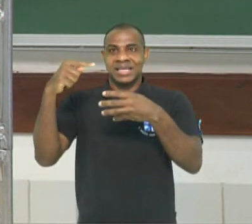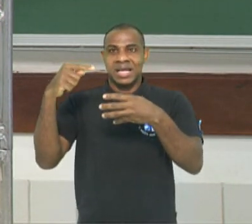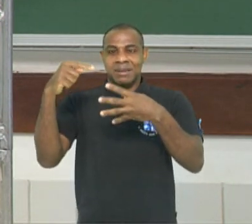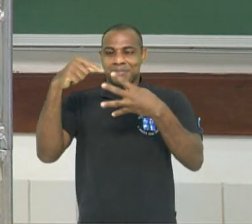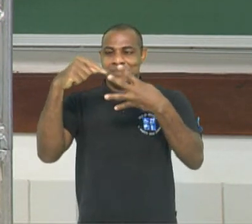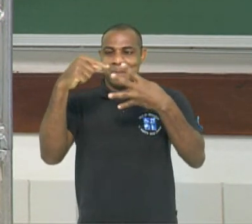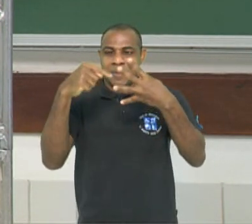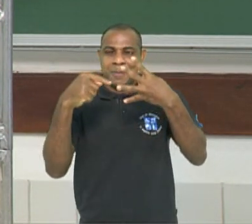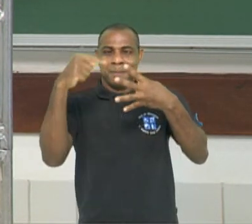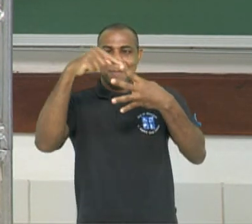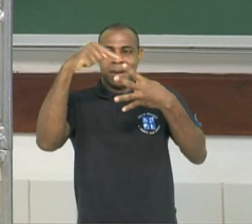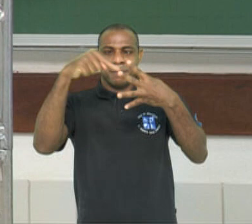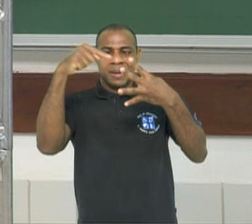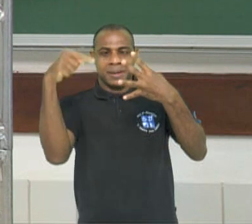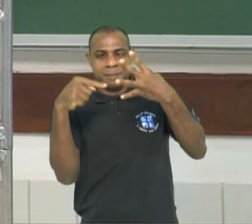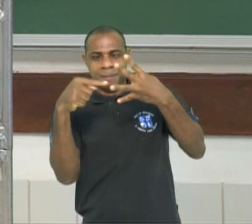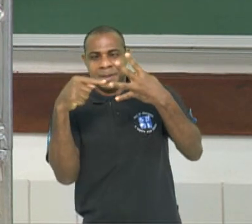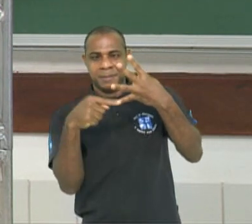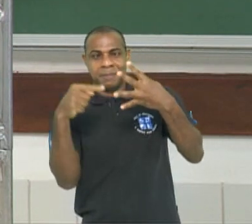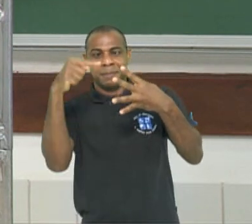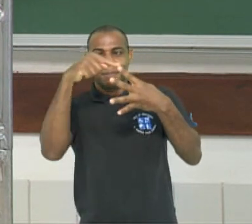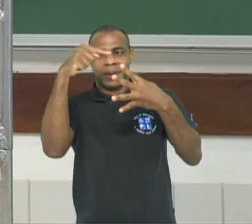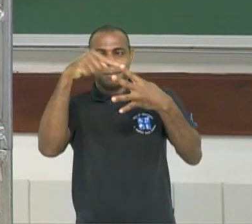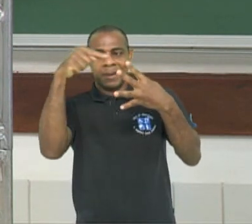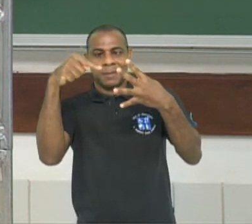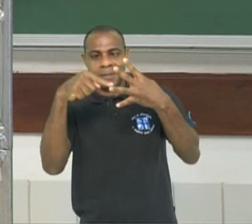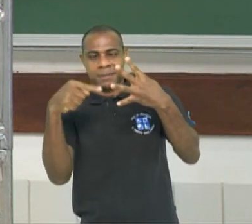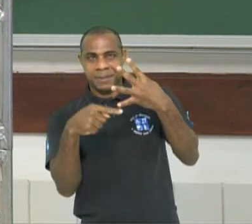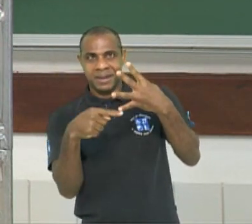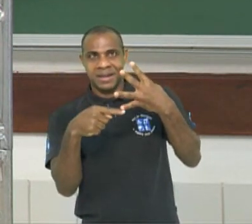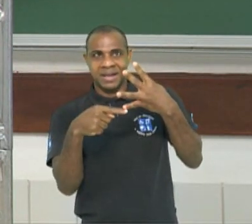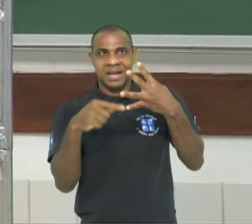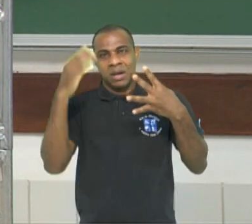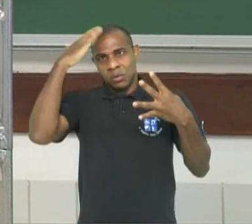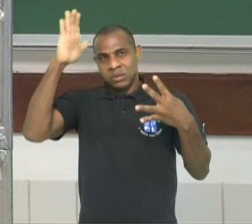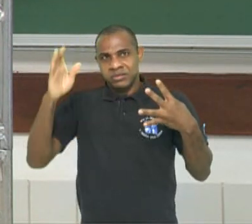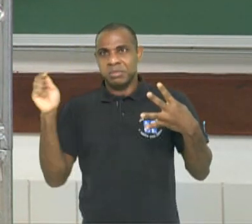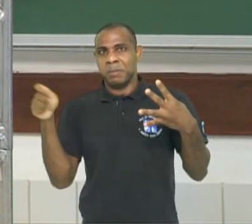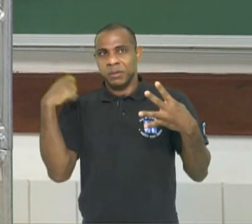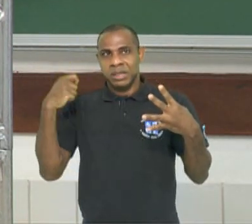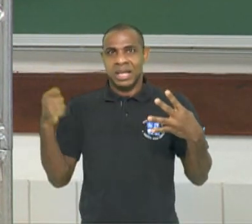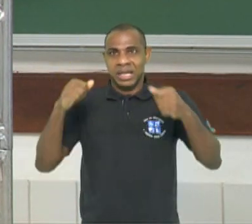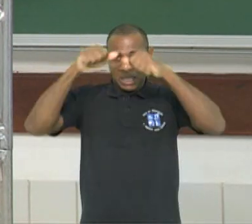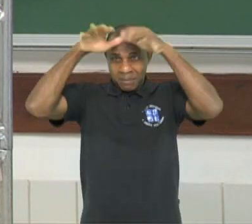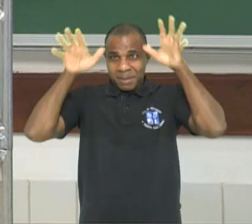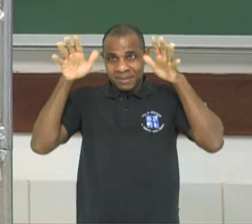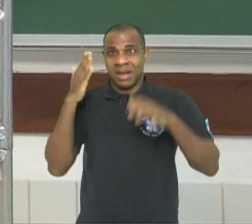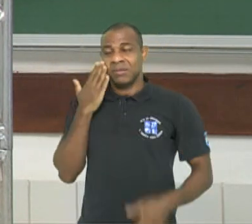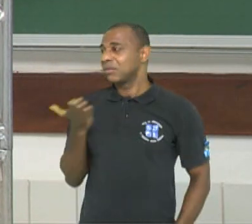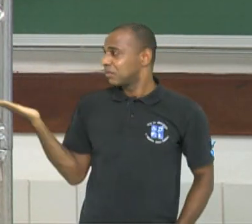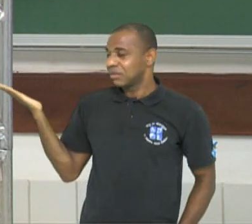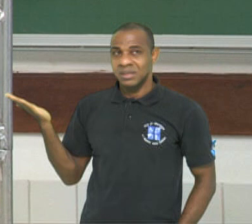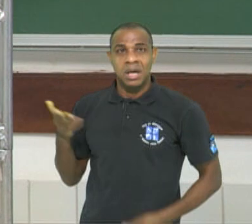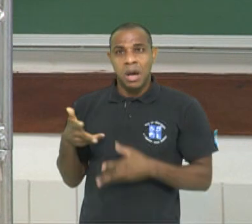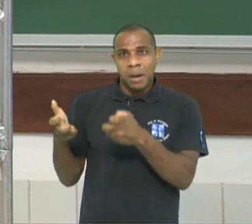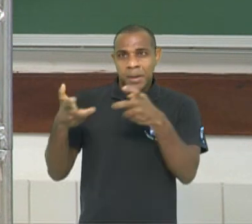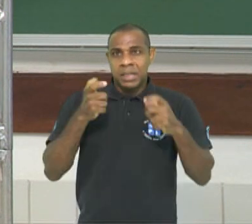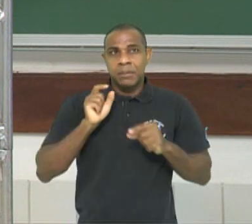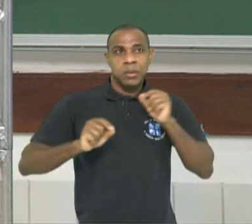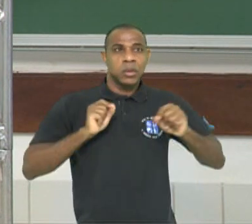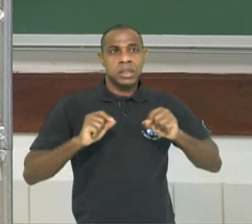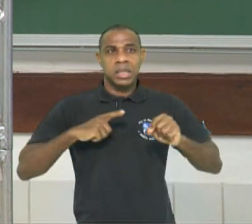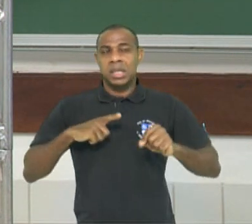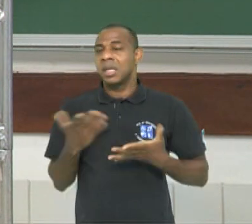também todas elas capitais de estado, Curitiba, Porto Alegre, Manaus, a gente consegue aqui observar que